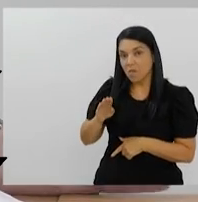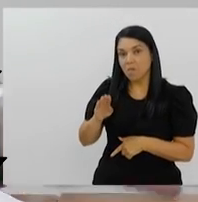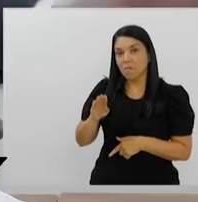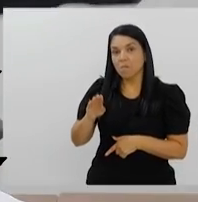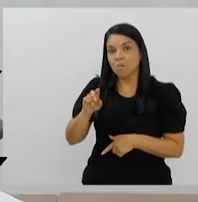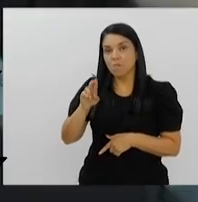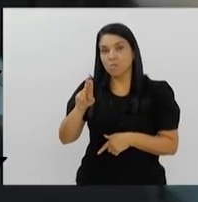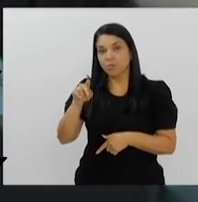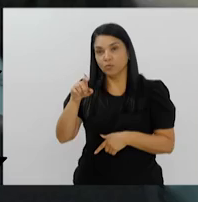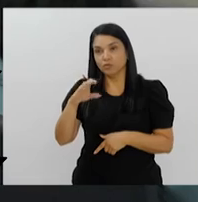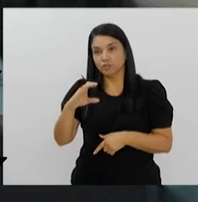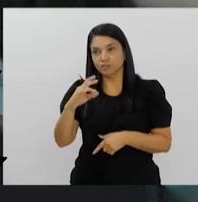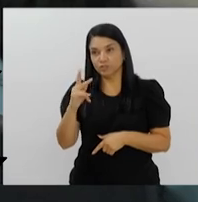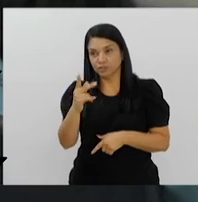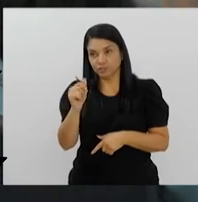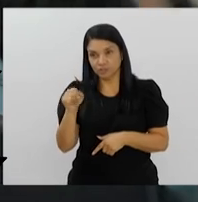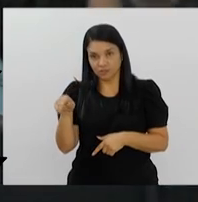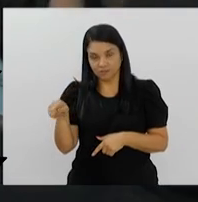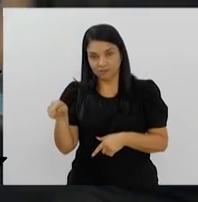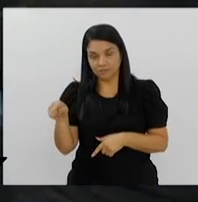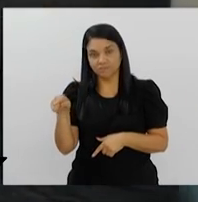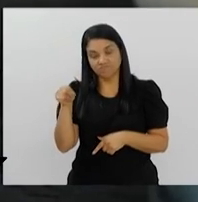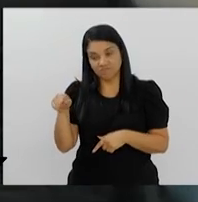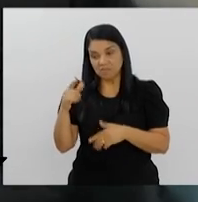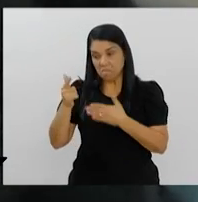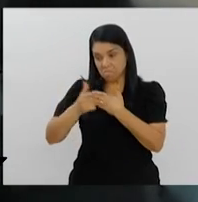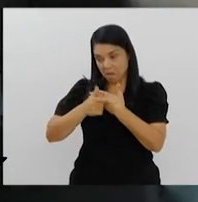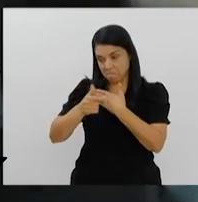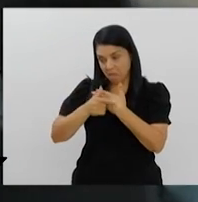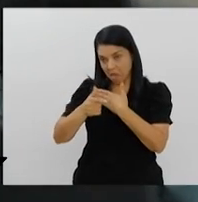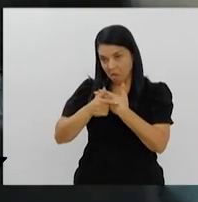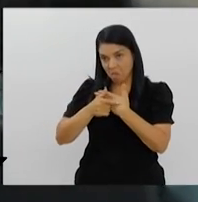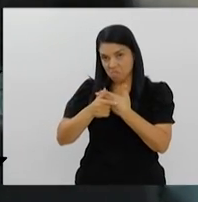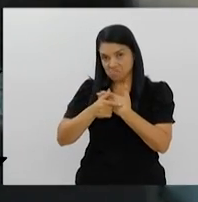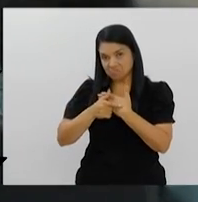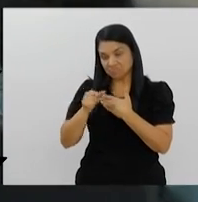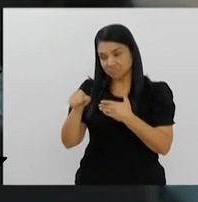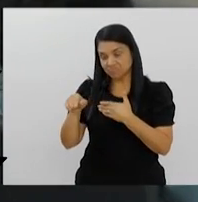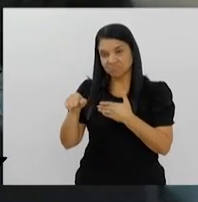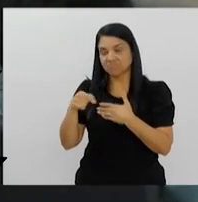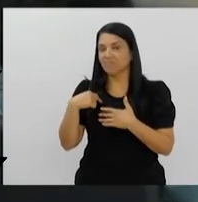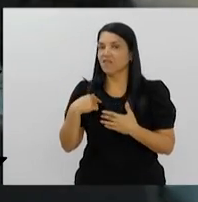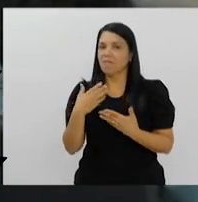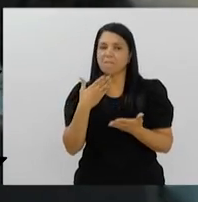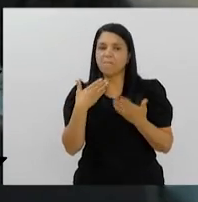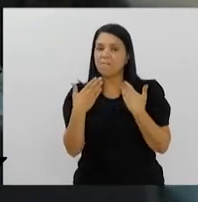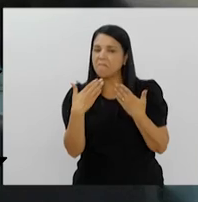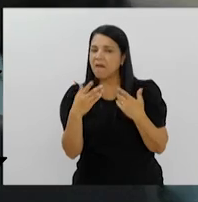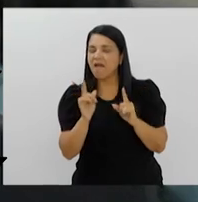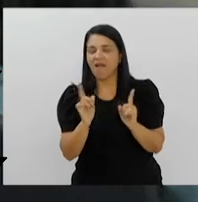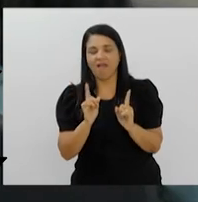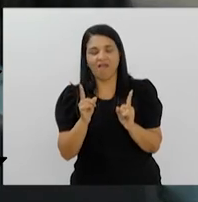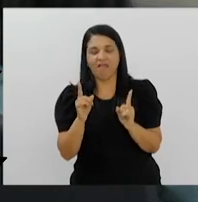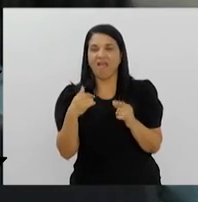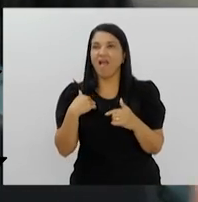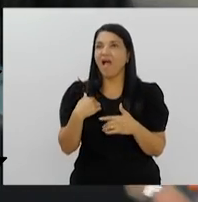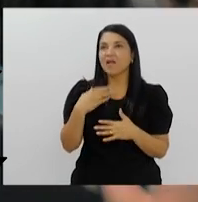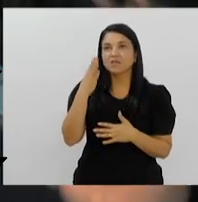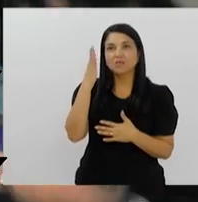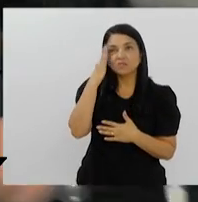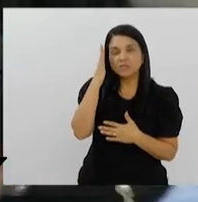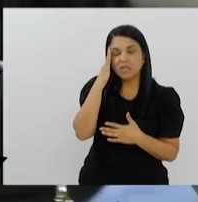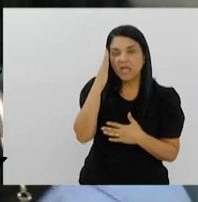pessoas se o senhor tá se prestando a fazer esse papel de bucha o senhor não venha mais com esse papinho que Até onde eu sei só o